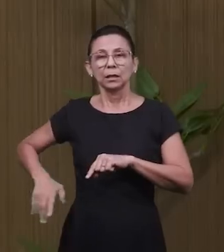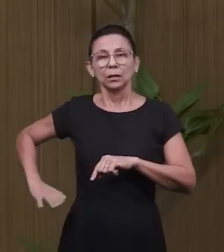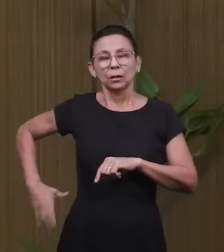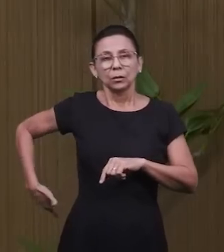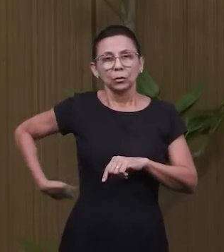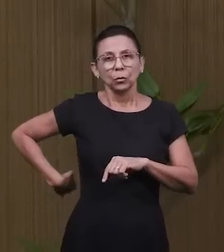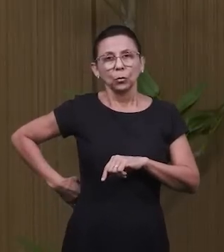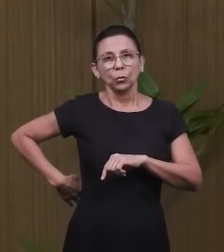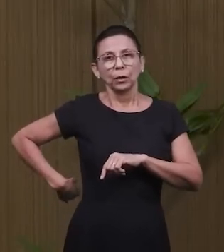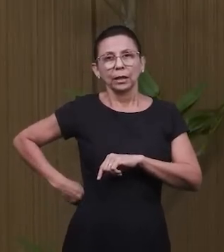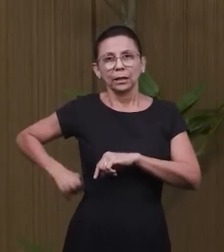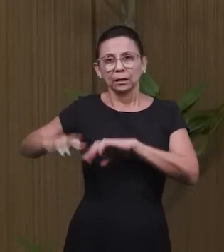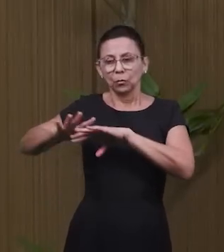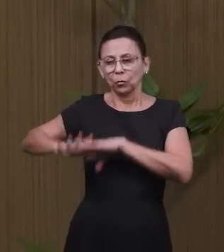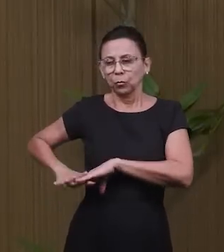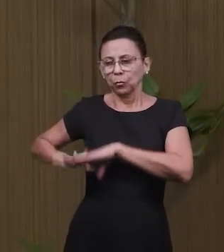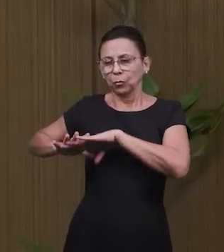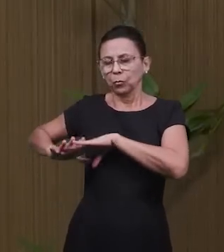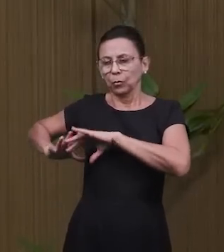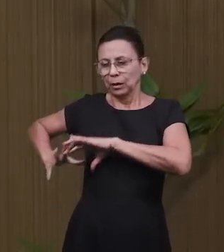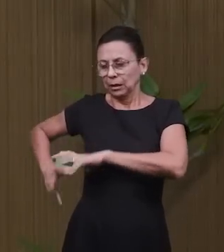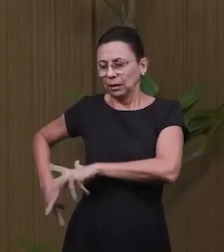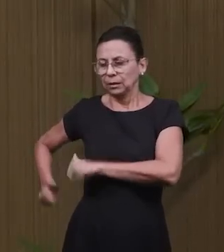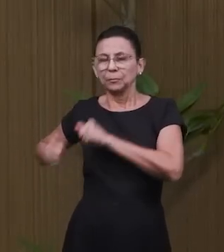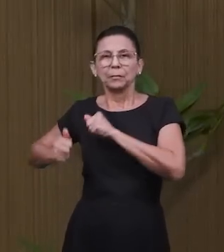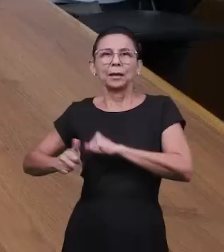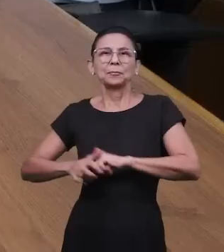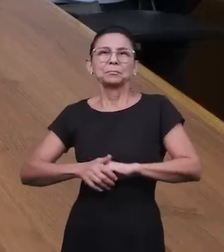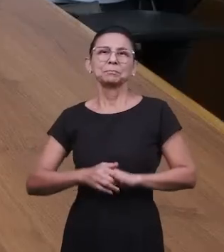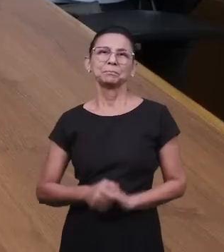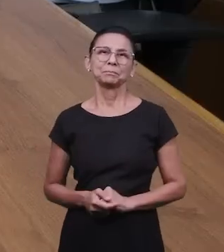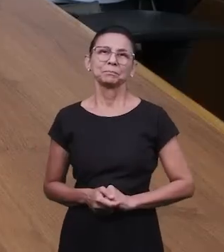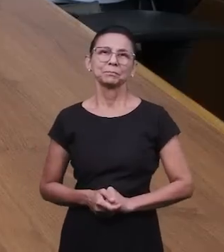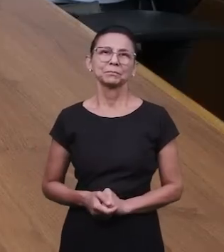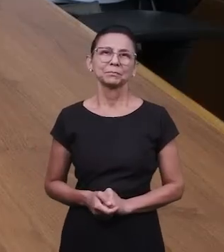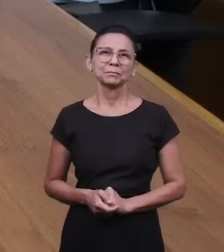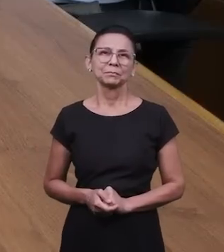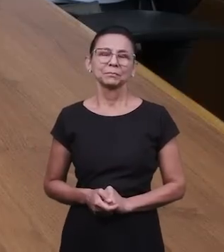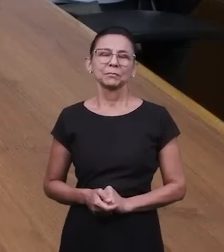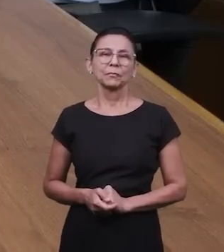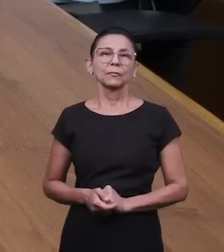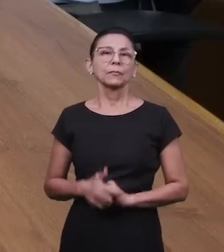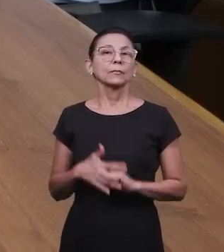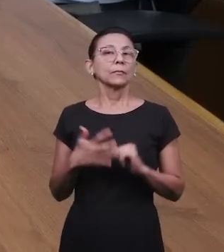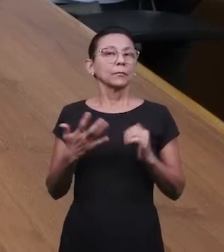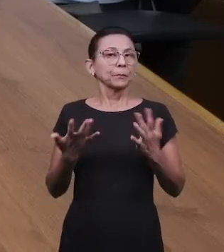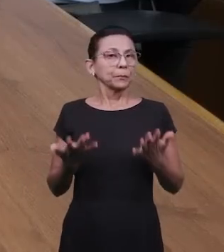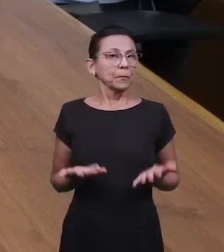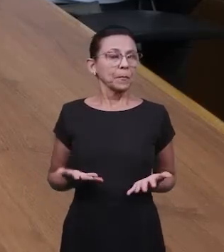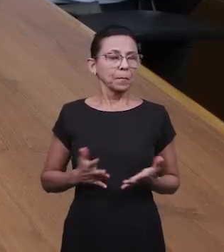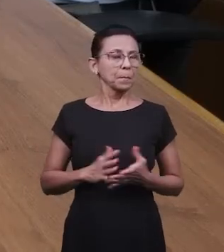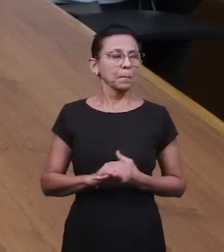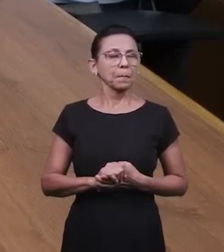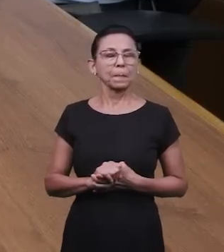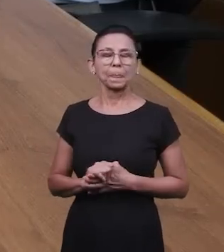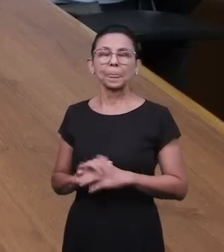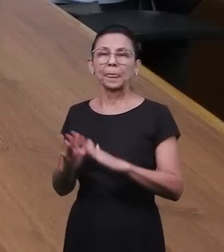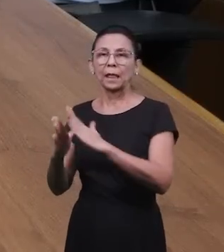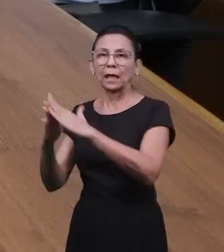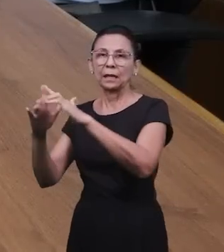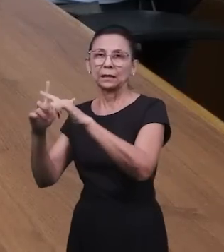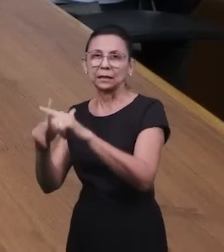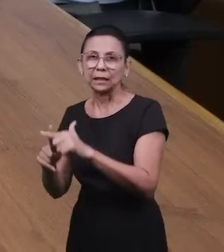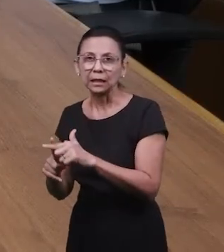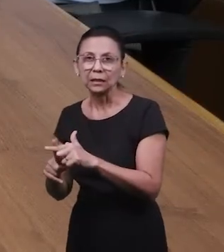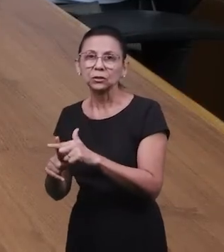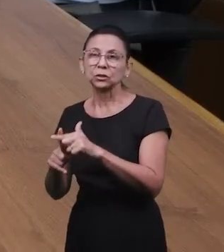ele dá vida ao corpo. E a igreja, ela tem essa bênção, porque a igreja sem